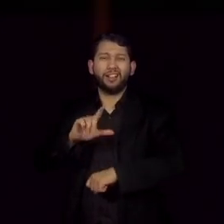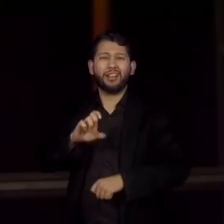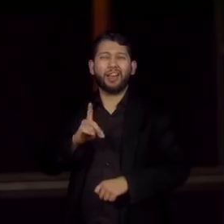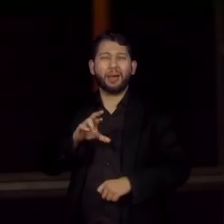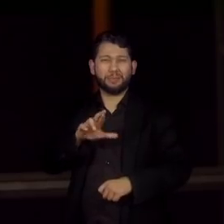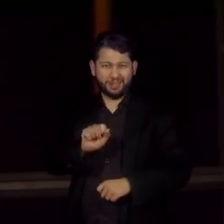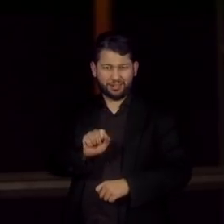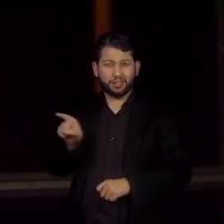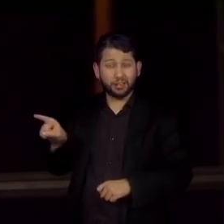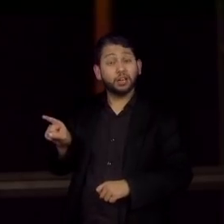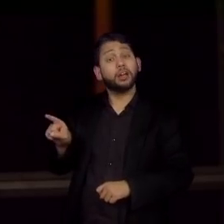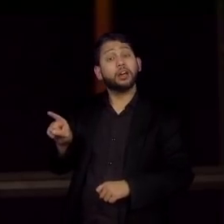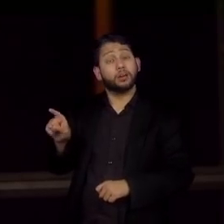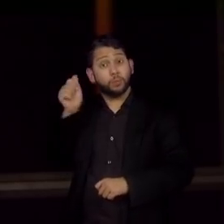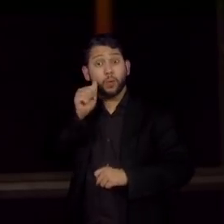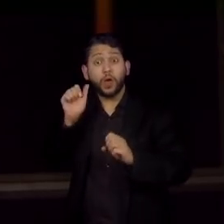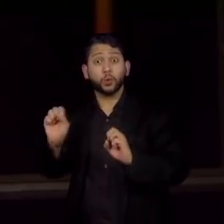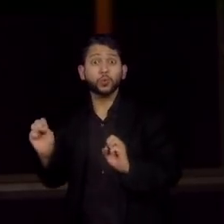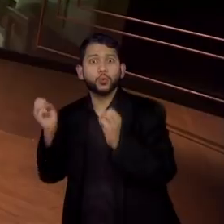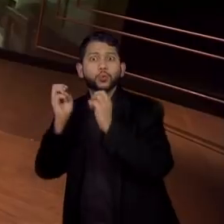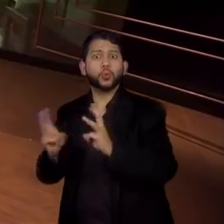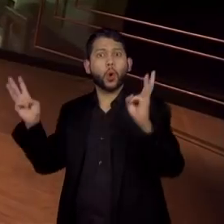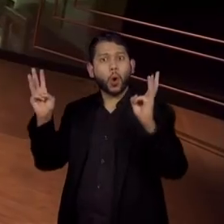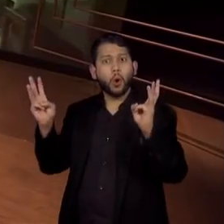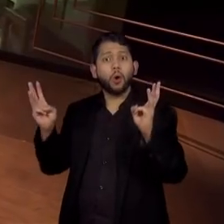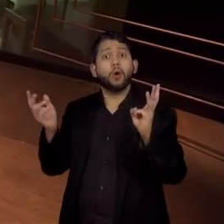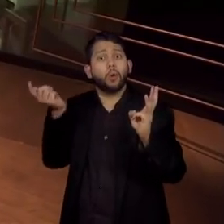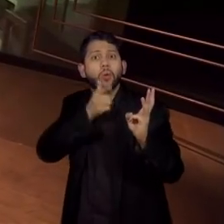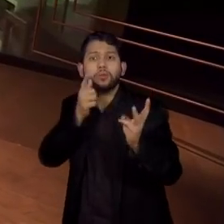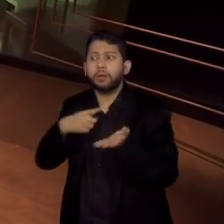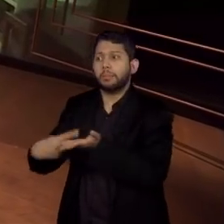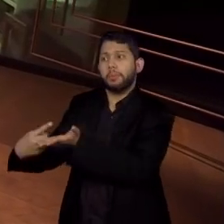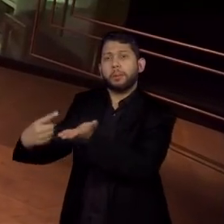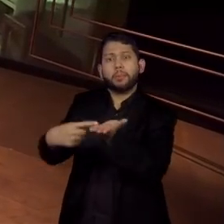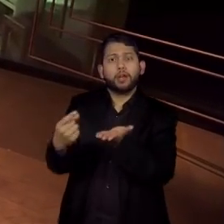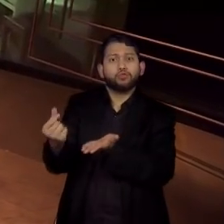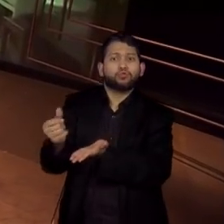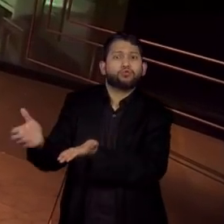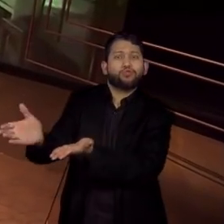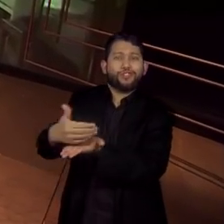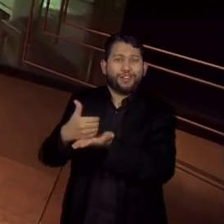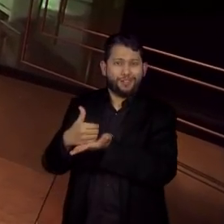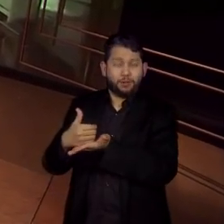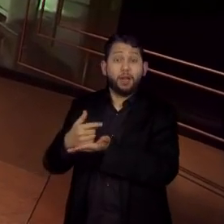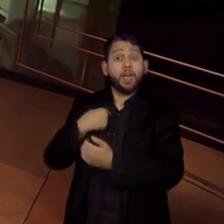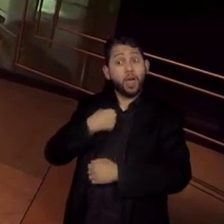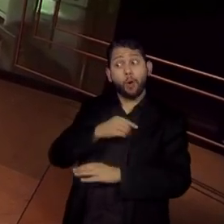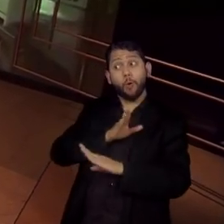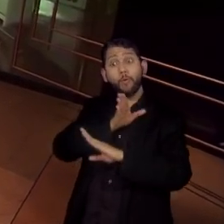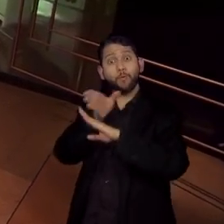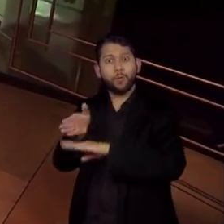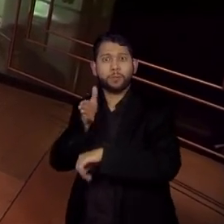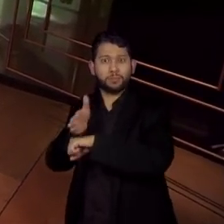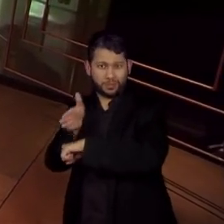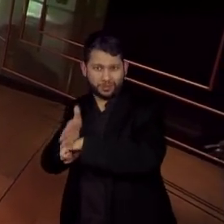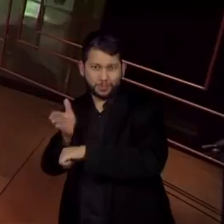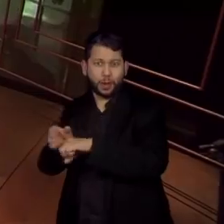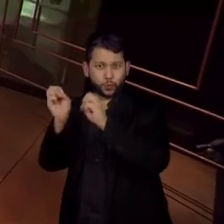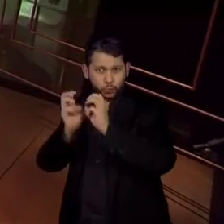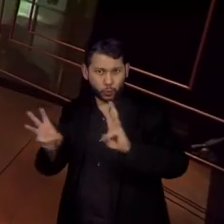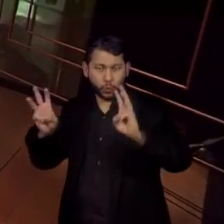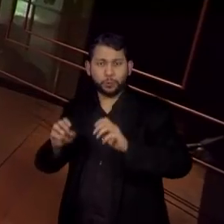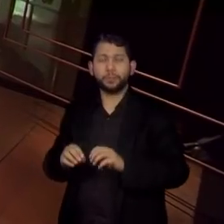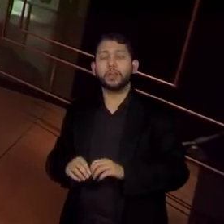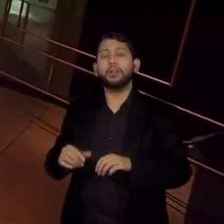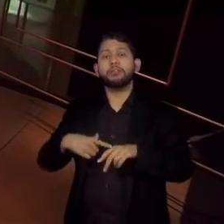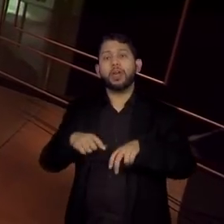Ela fazia uns shows e eu fui participar desse show na rádio de Lavras e sentei num banquinho que